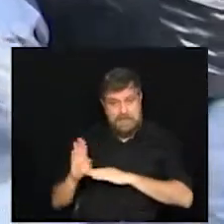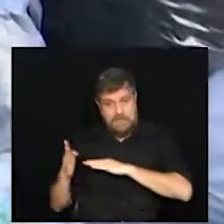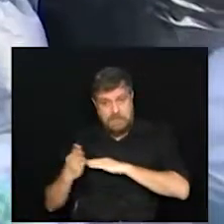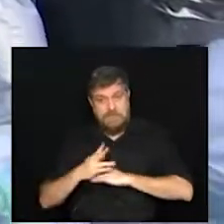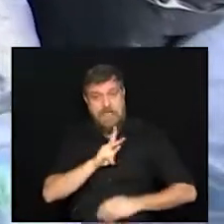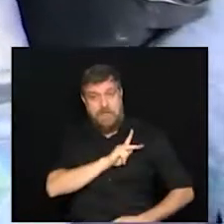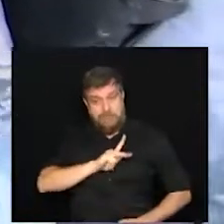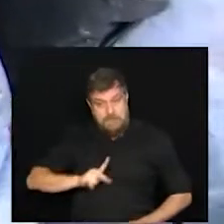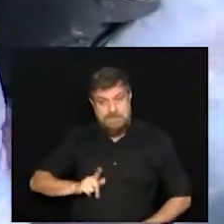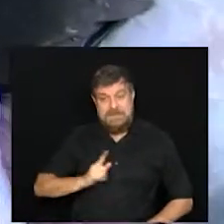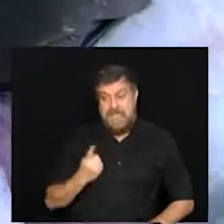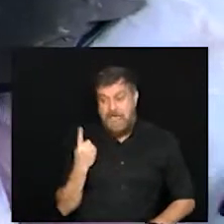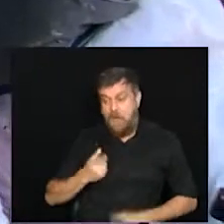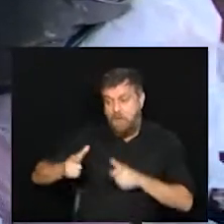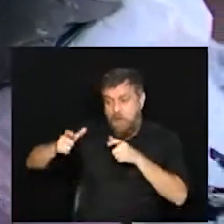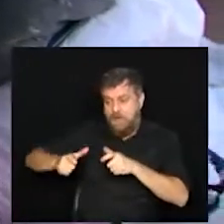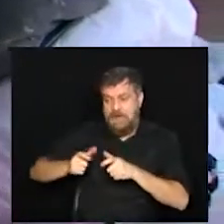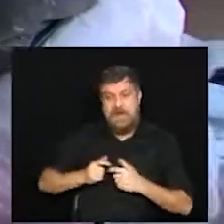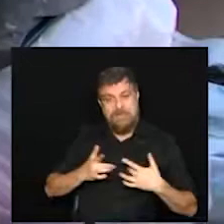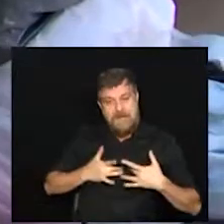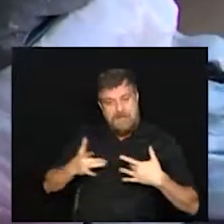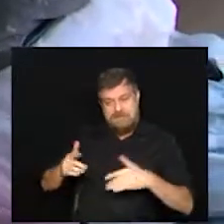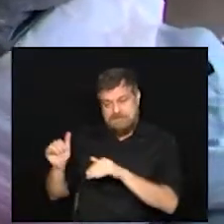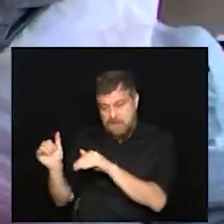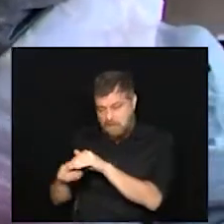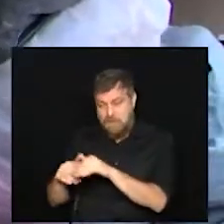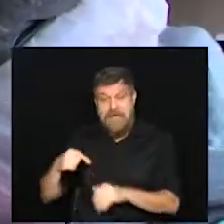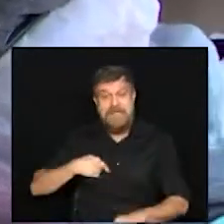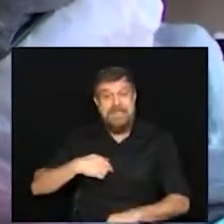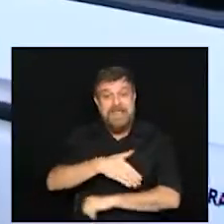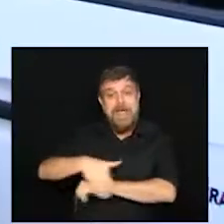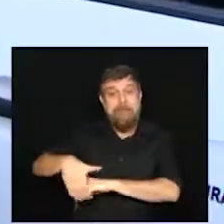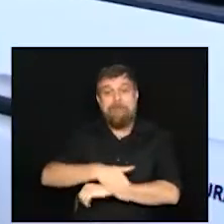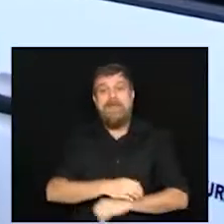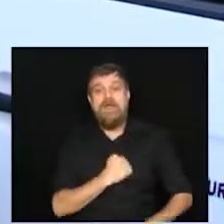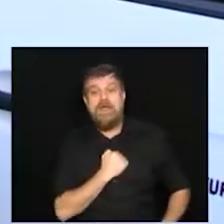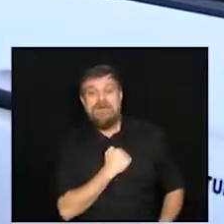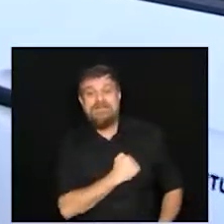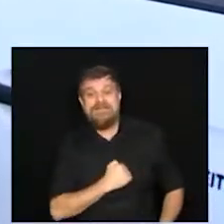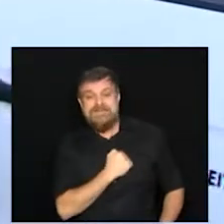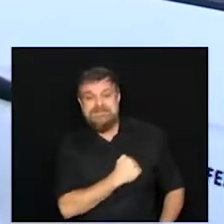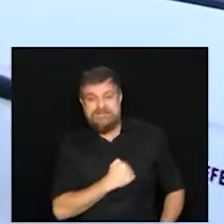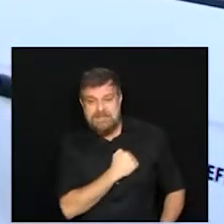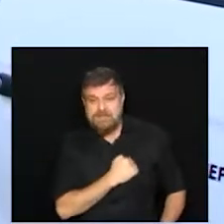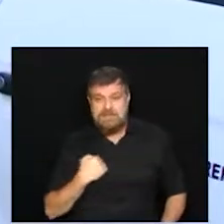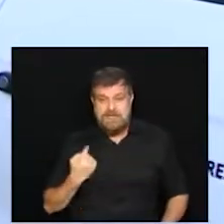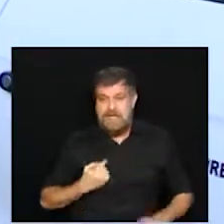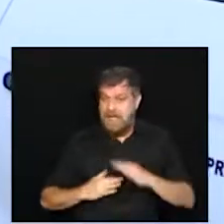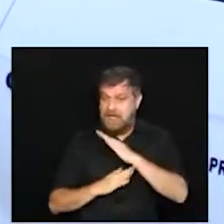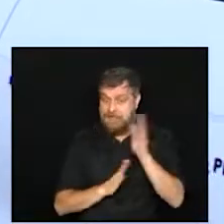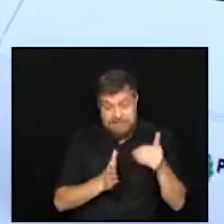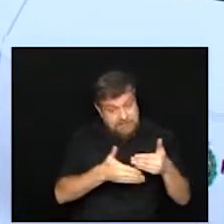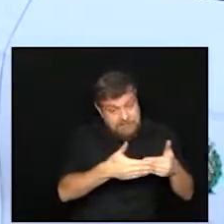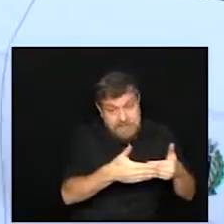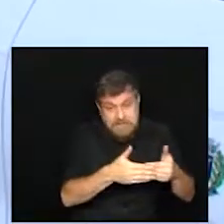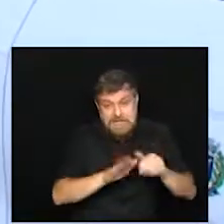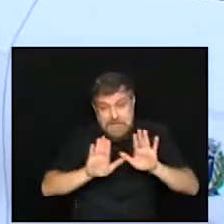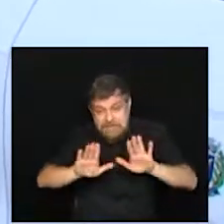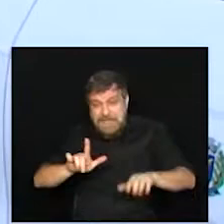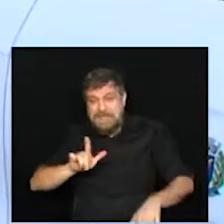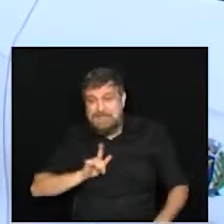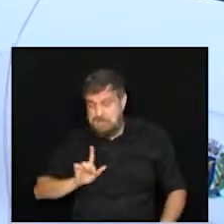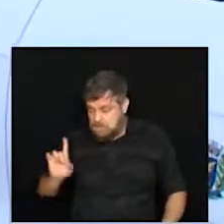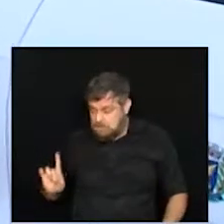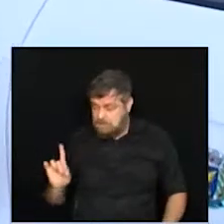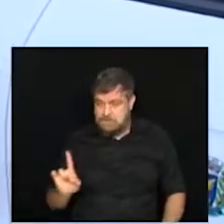Preta é um deles. Nós ficamos aqui na Avenida da Saudade, 1004. A Câmara não está aberta ao público, mas quando